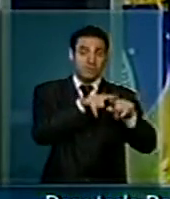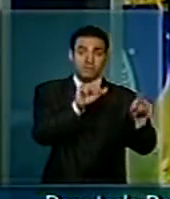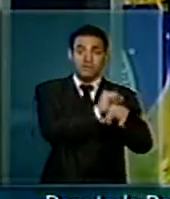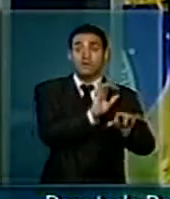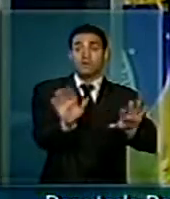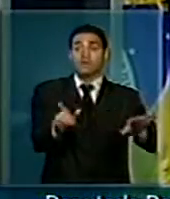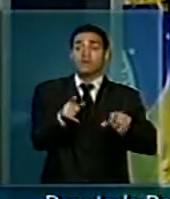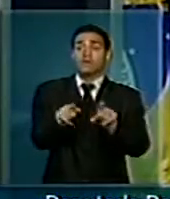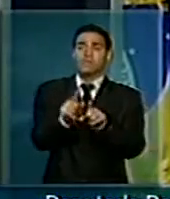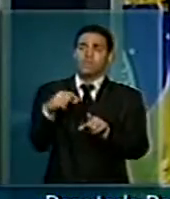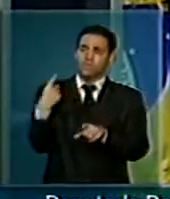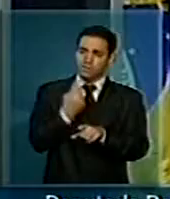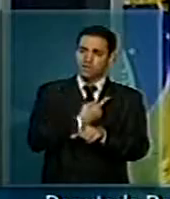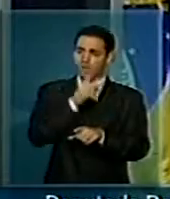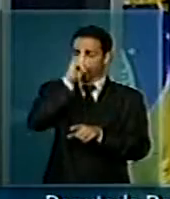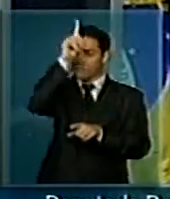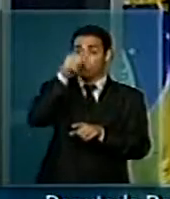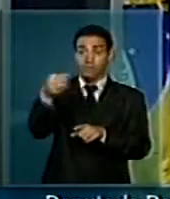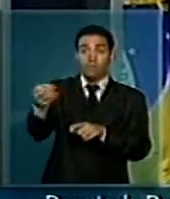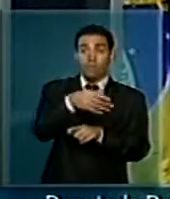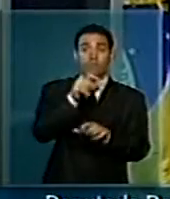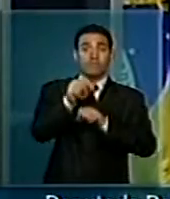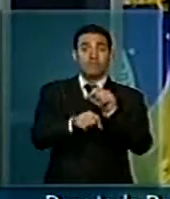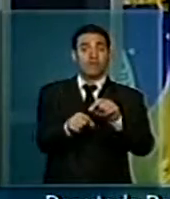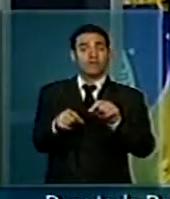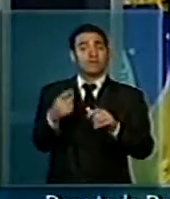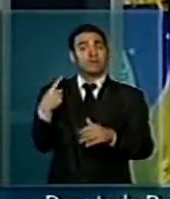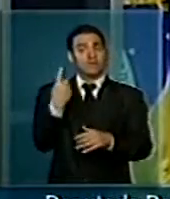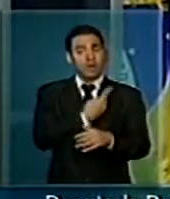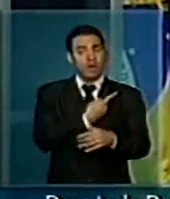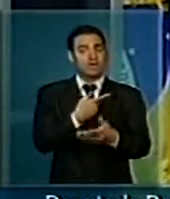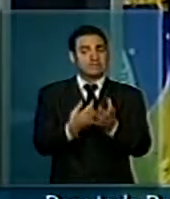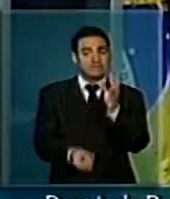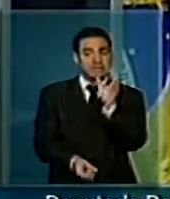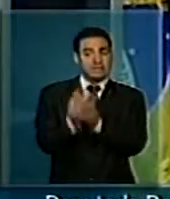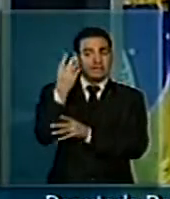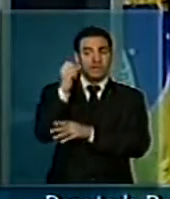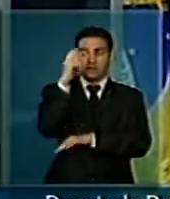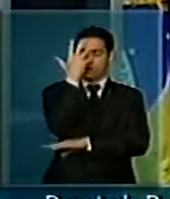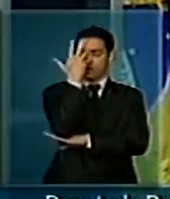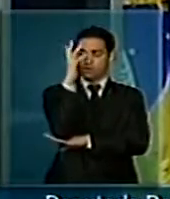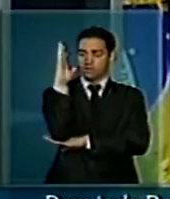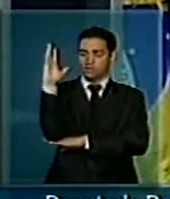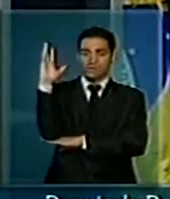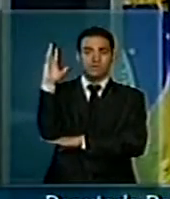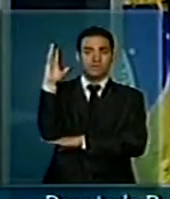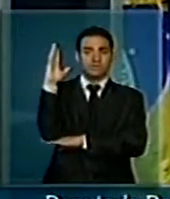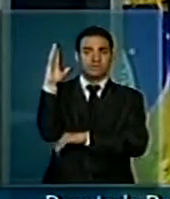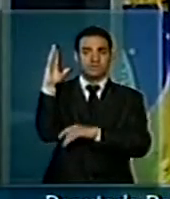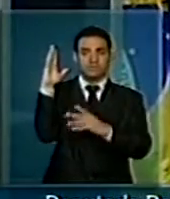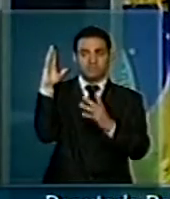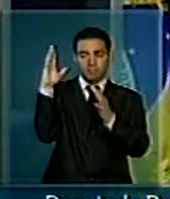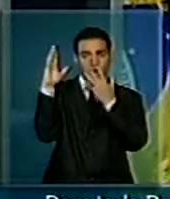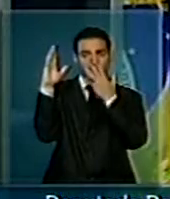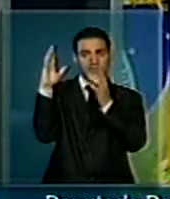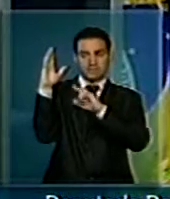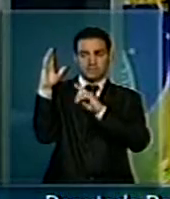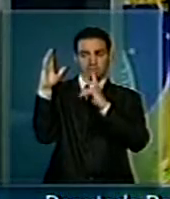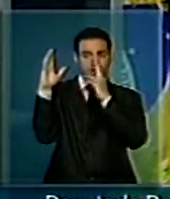uma iniciativa nossa, inédita, de fazer à natureza uma reparação.